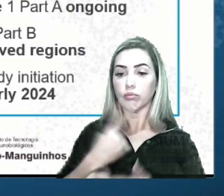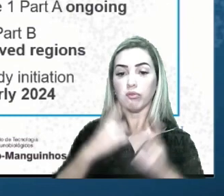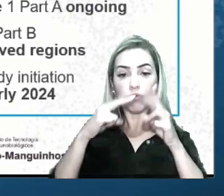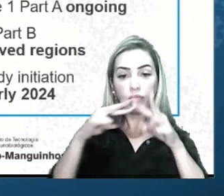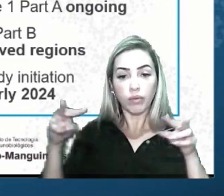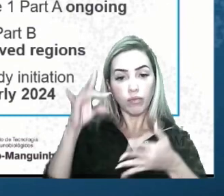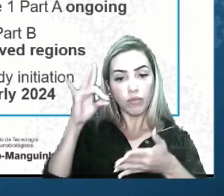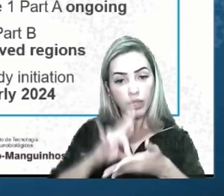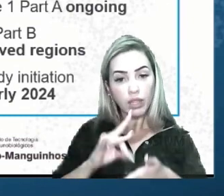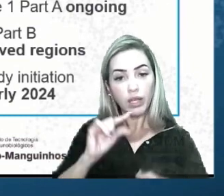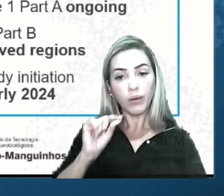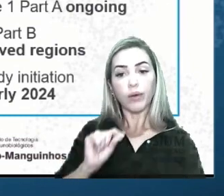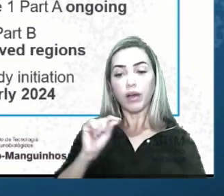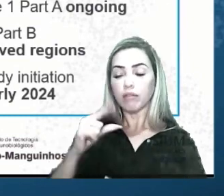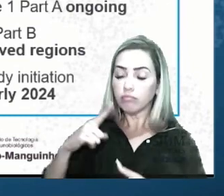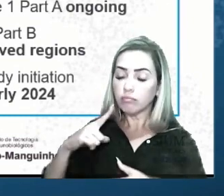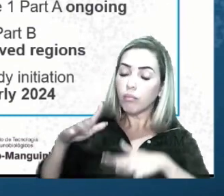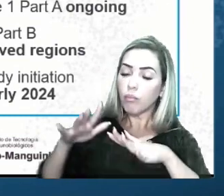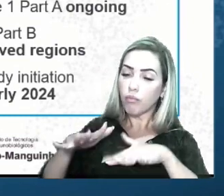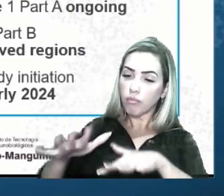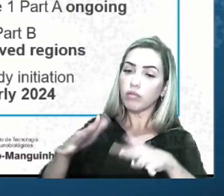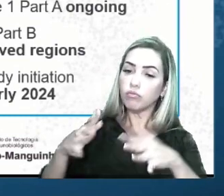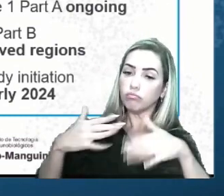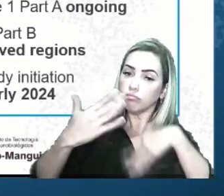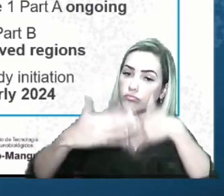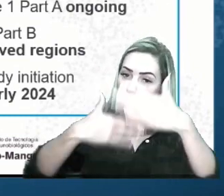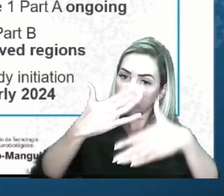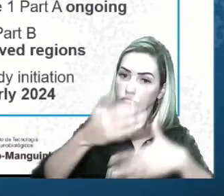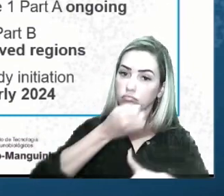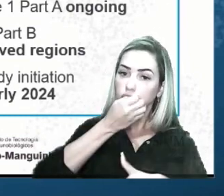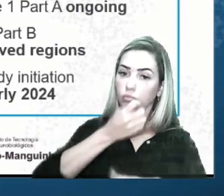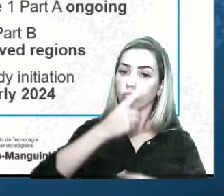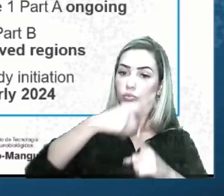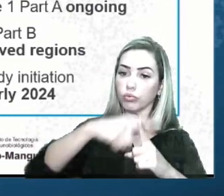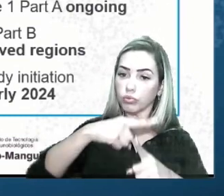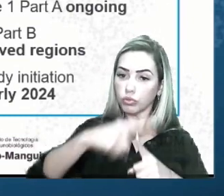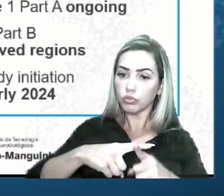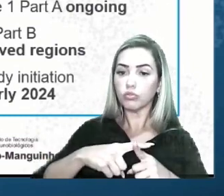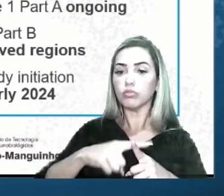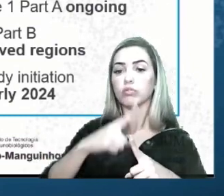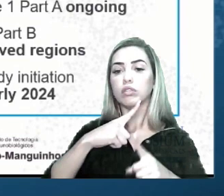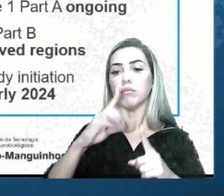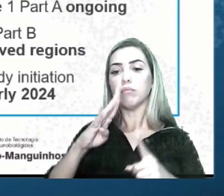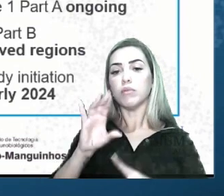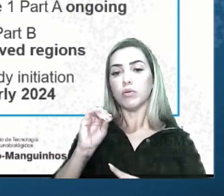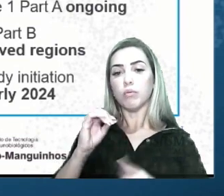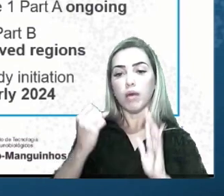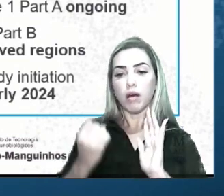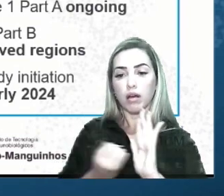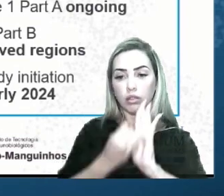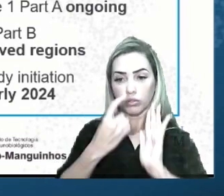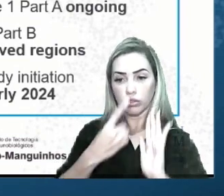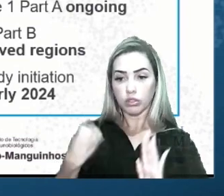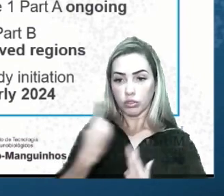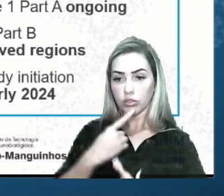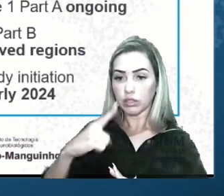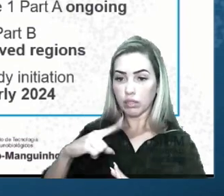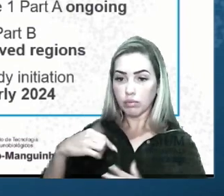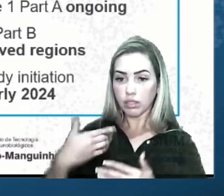realmente movimentos muito promissores no downstream dos biomarcadores, e nós temos